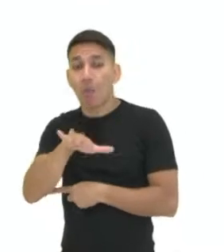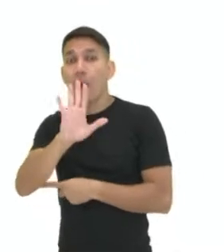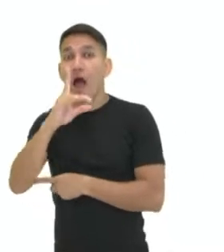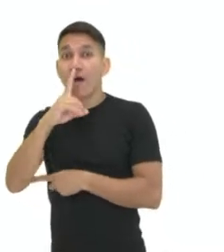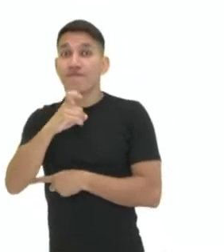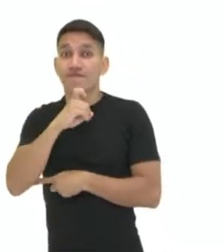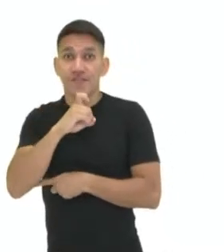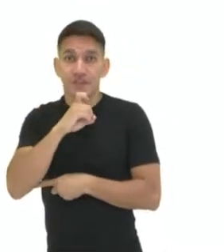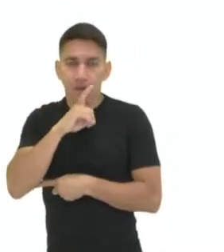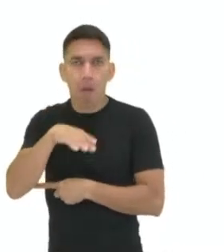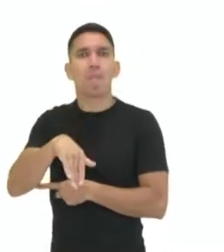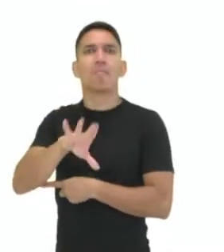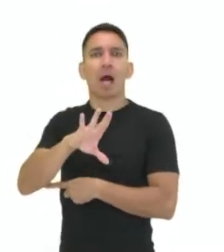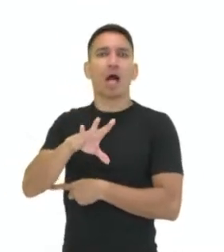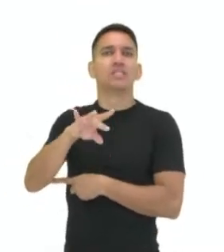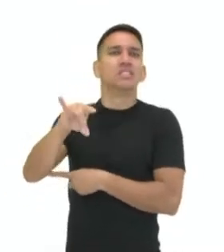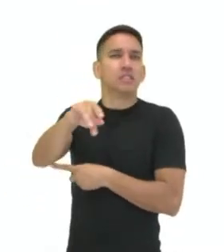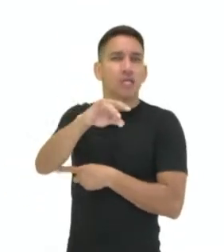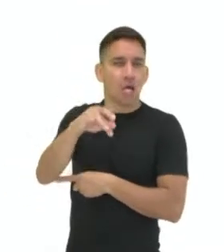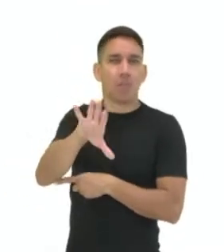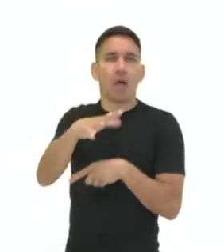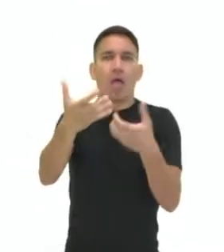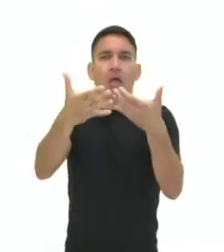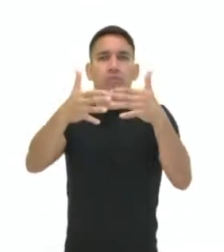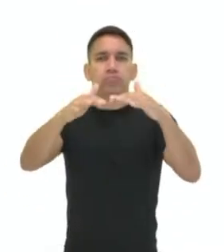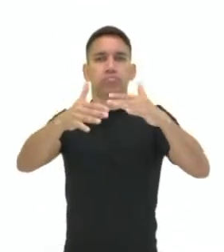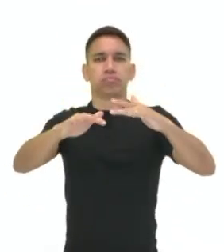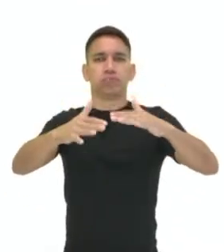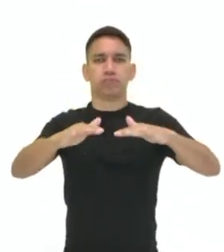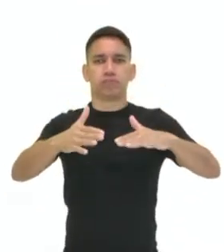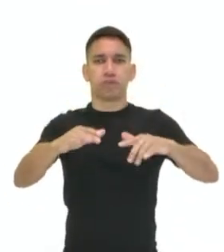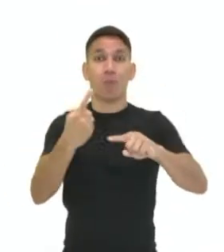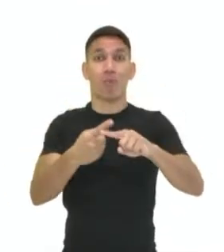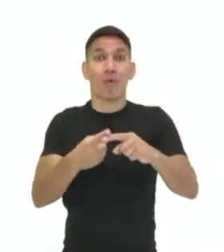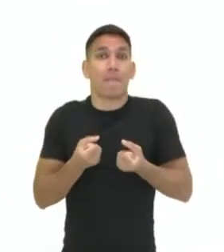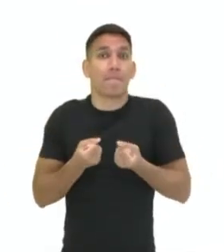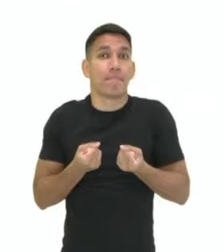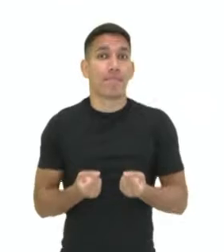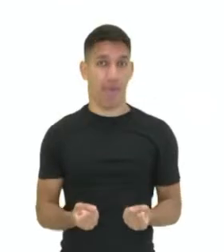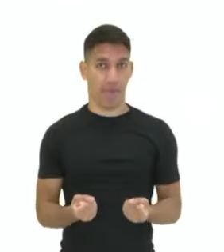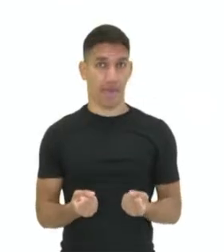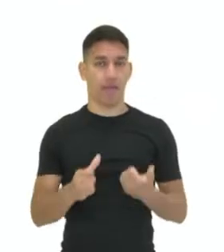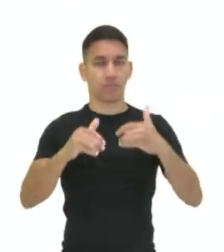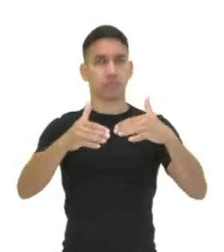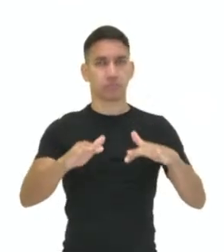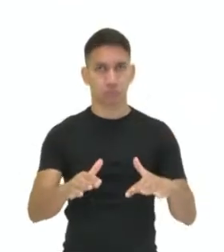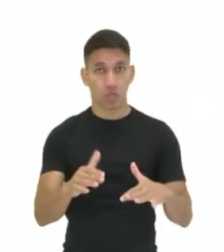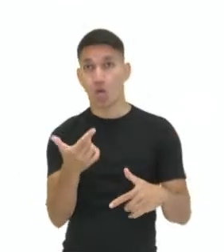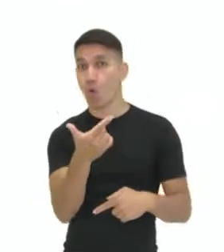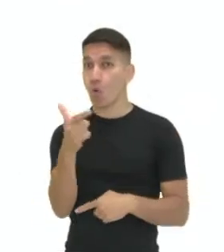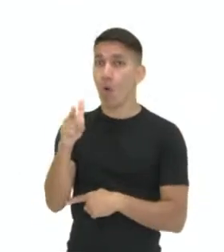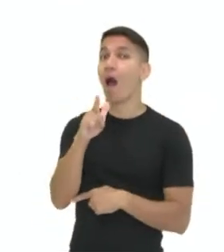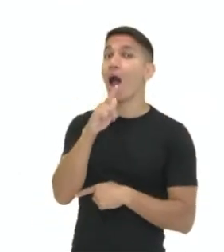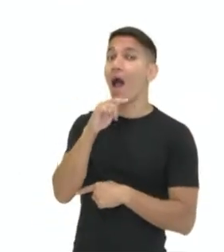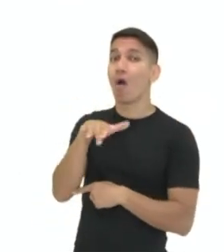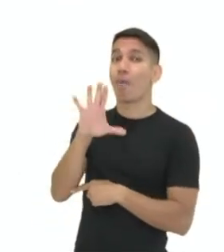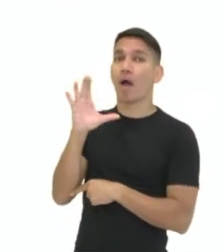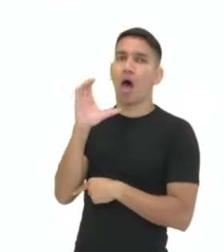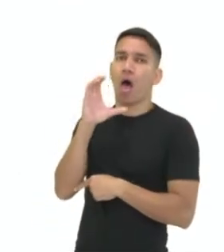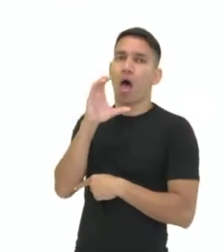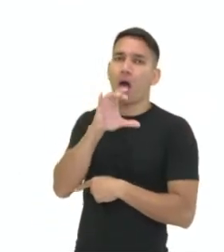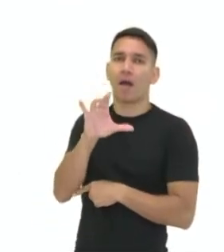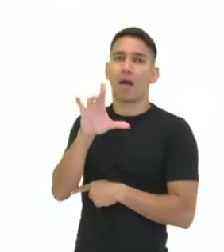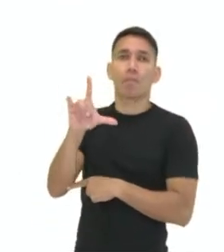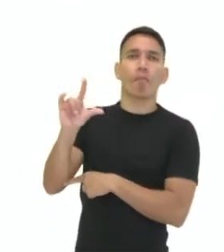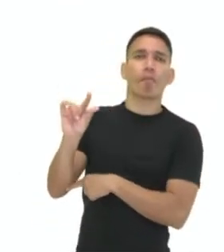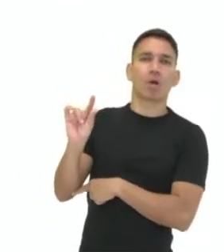a afundar por serem mais densas, entre aspas ali, pesadas, tá? Enquanto águas mais quentes e menos salinas